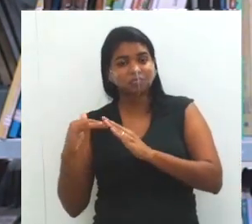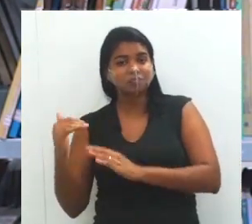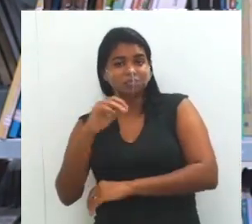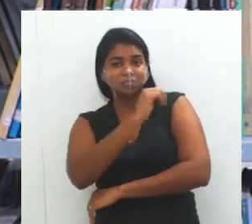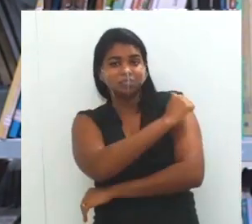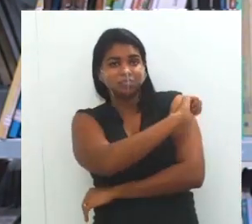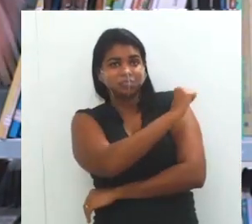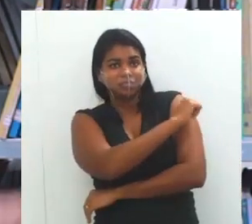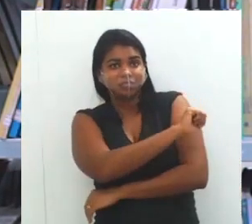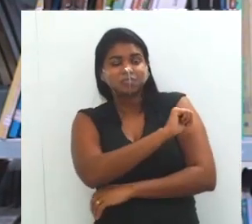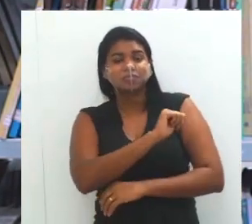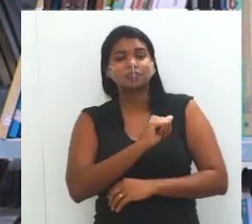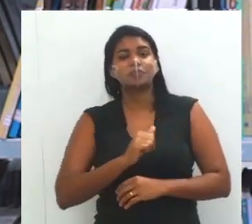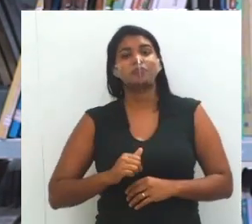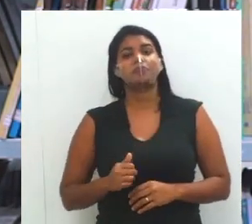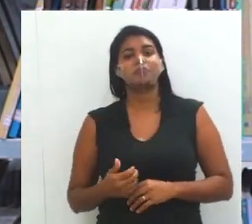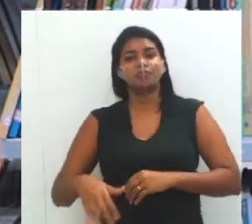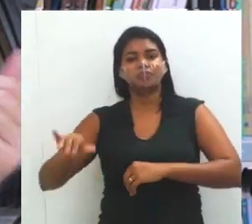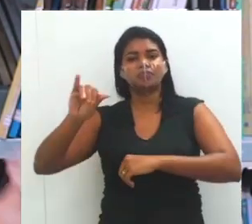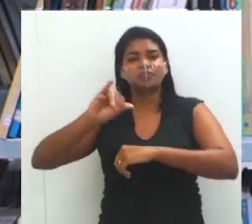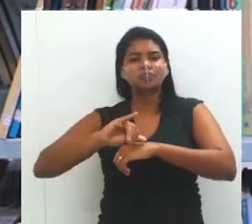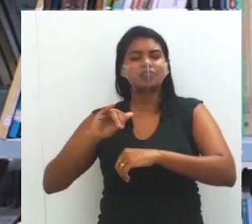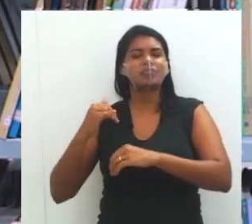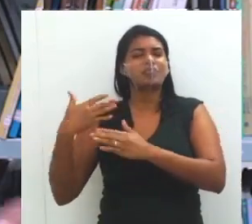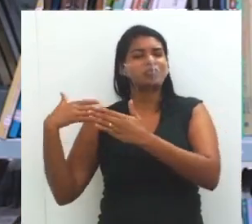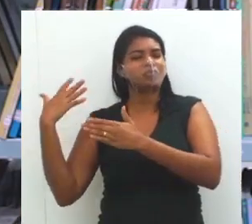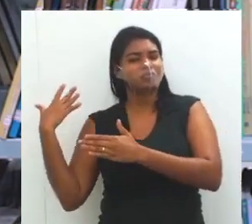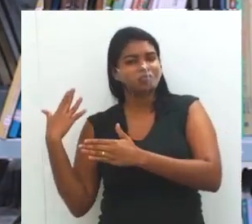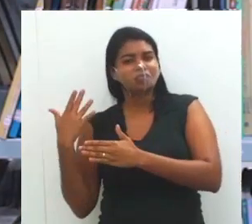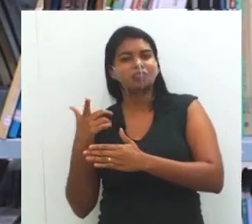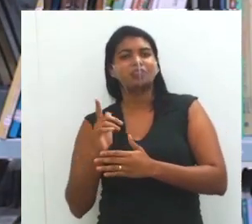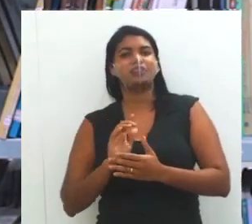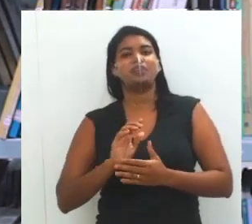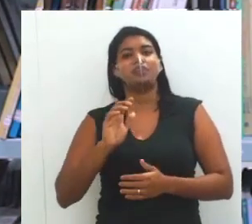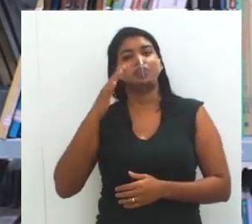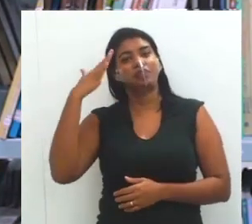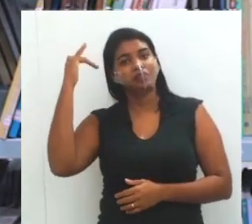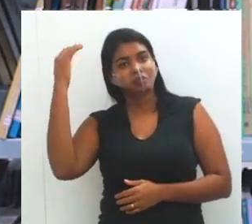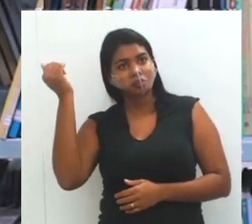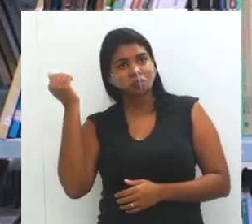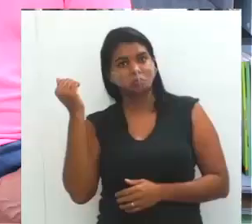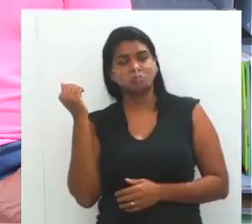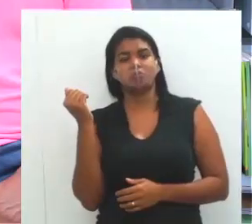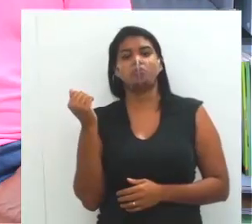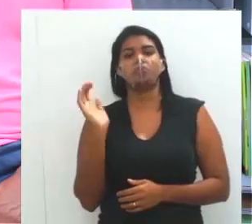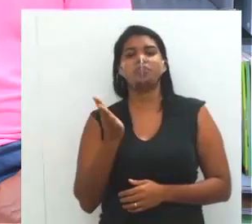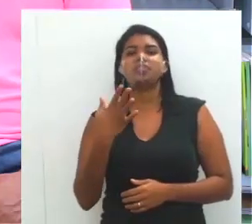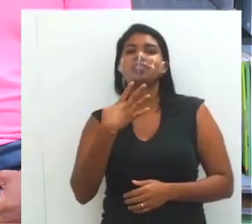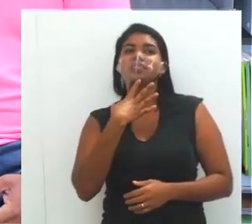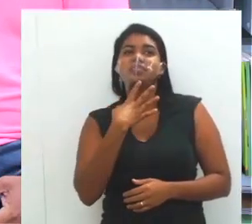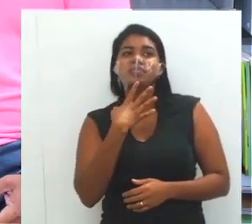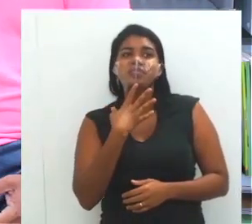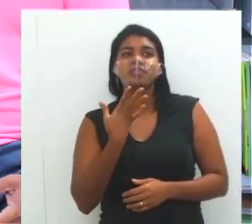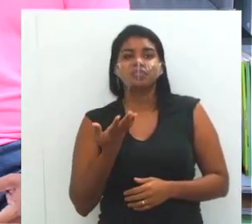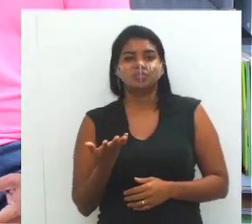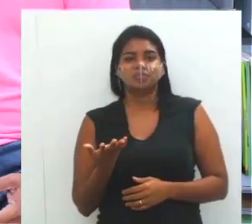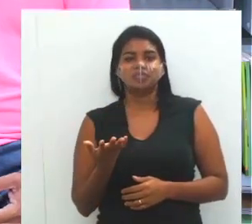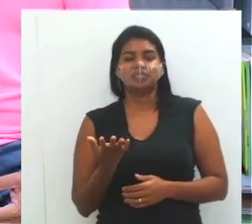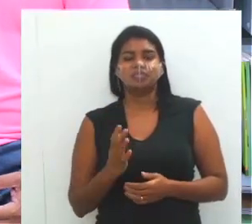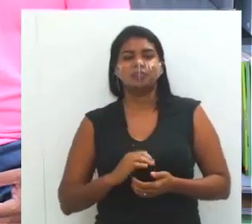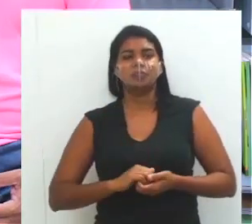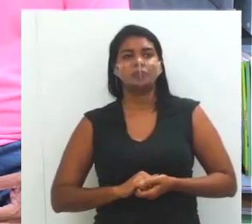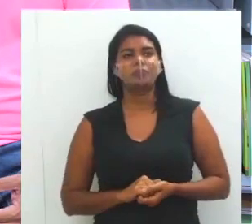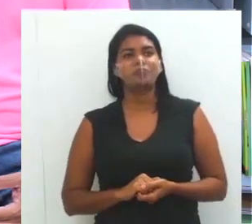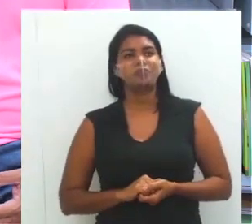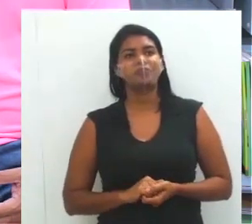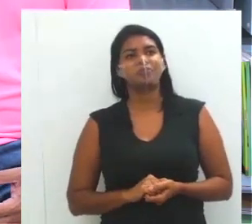Janeiro. Até então, a grande capital da época. Quando eu falo assim, ele não era o Luiz Gonzaga tal como nós conhecemos, que o sucesso ainda